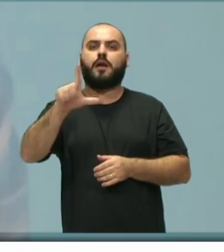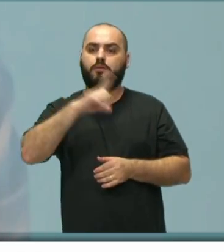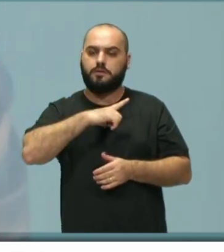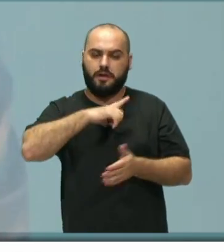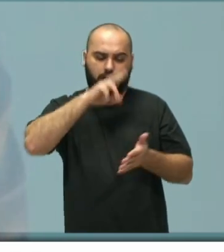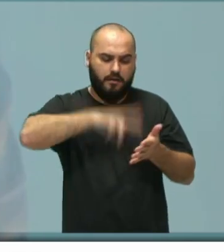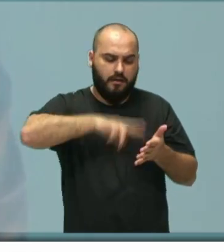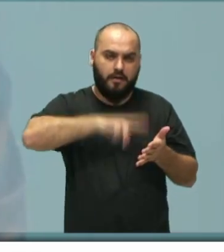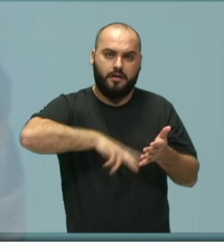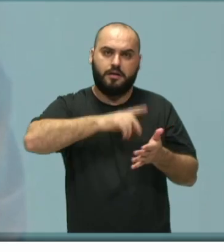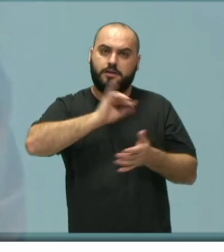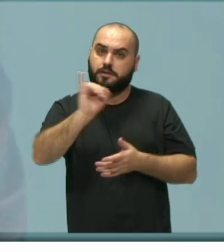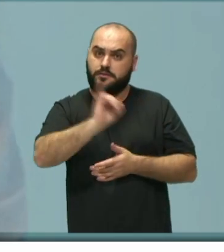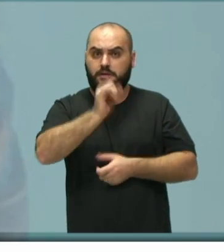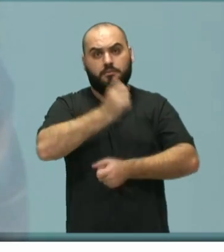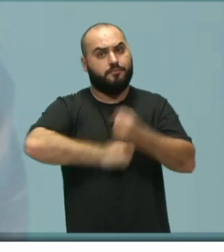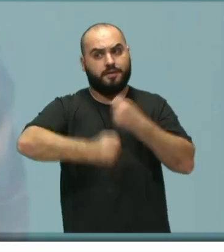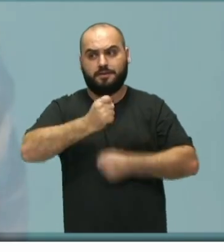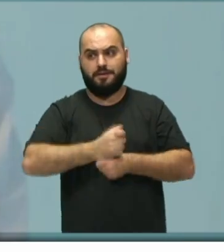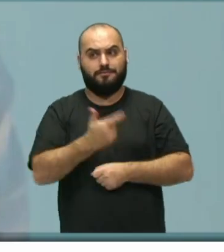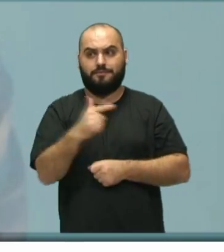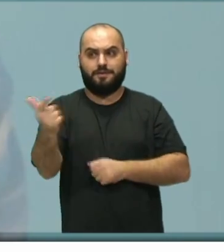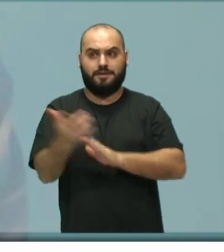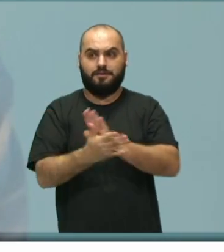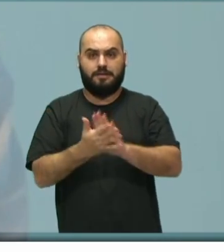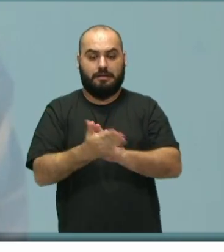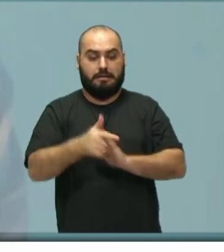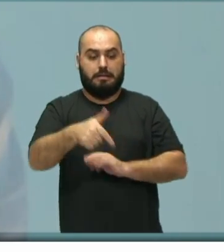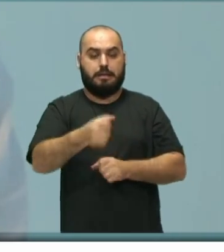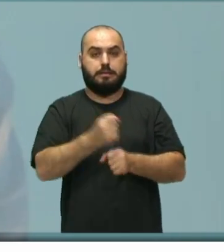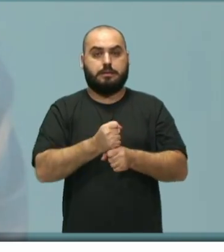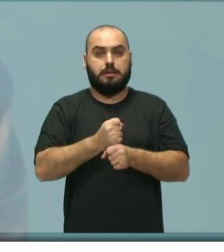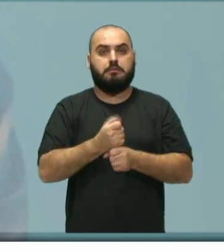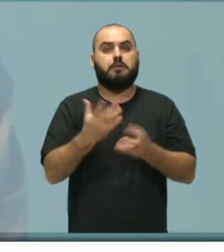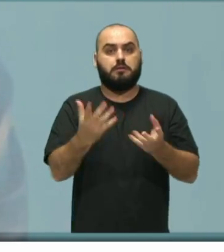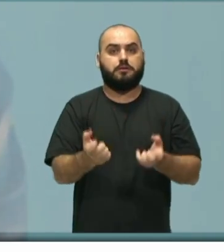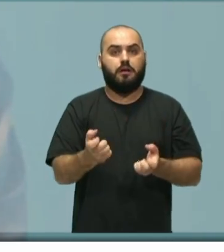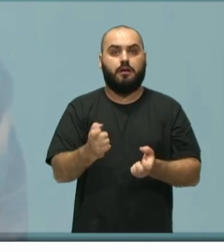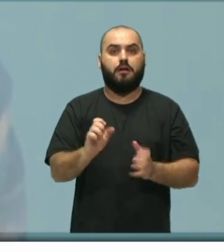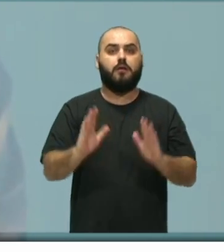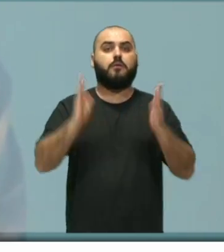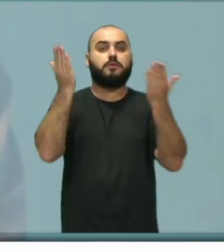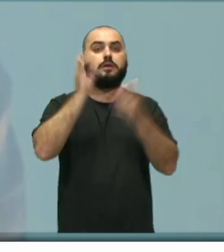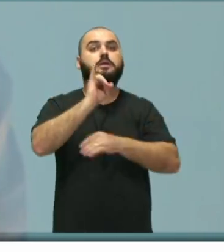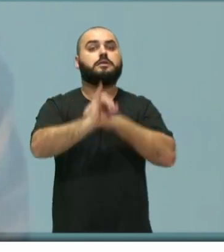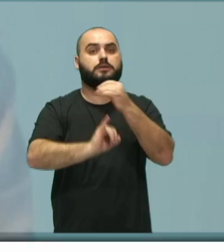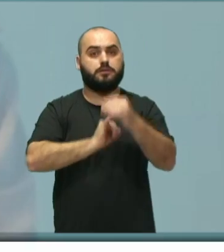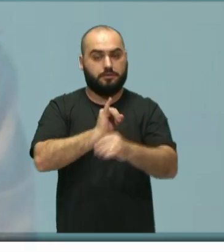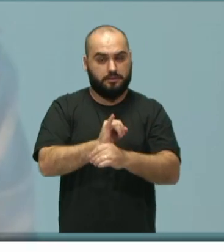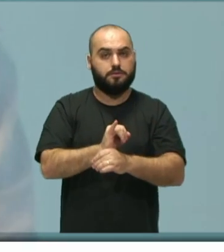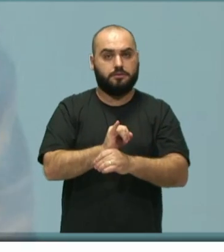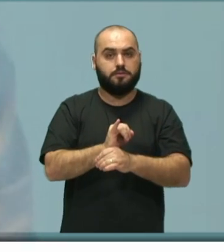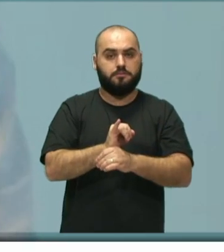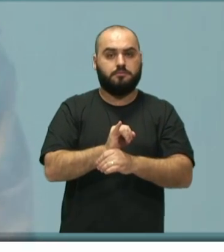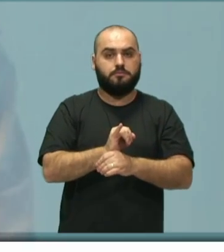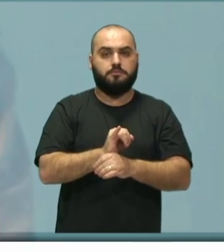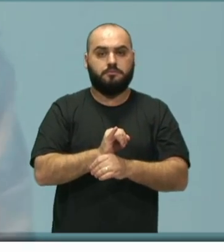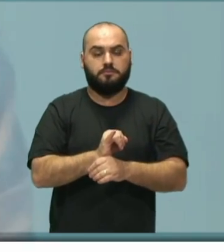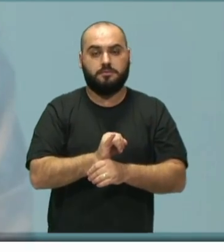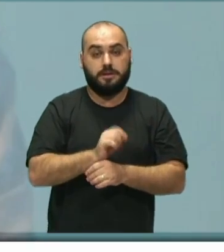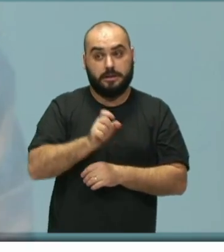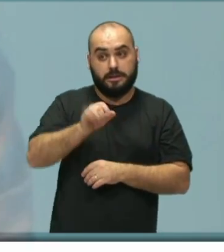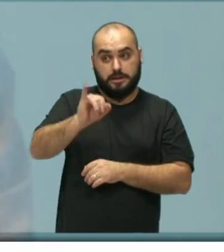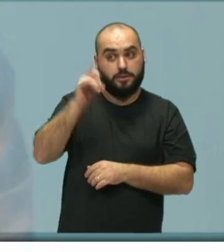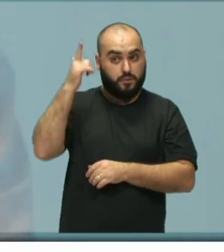Itajaí, ano passado não aconteceu, esse ano queremos que aconteça virtualmente, né? Se for